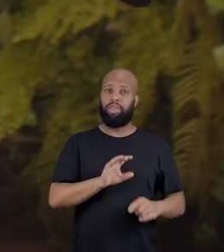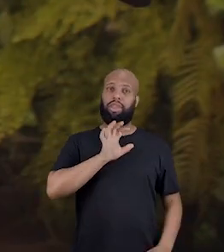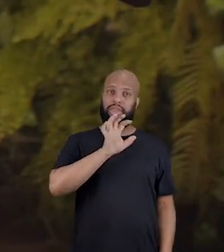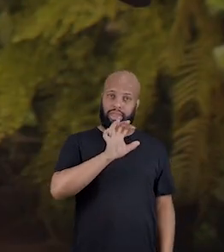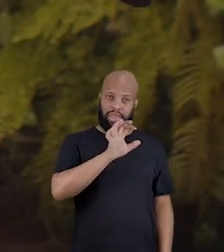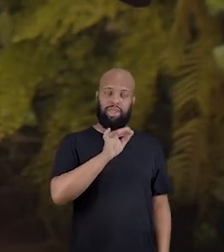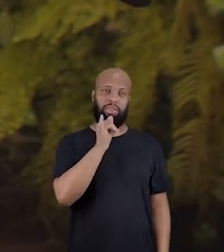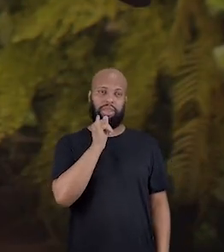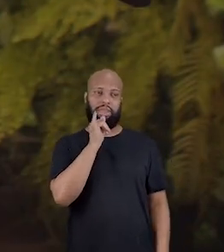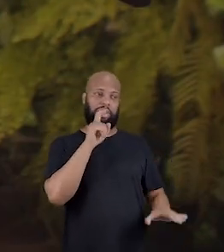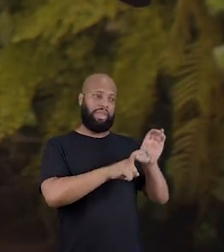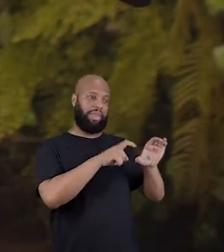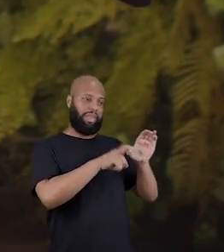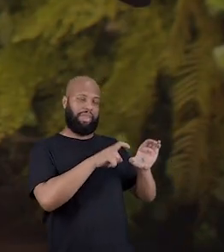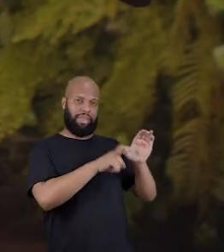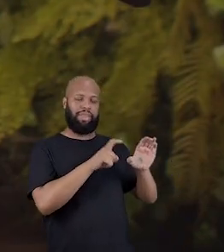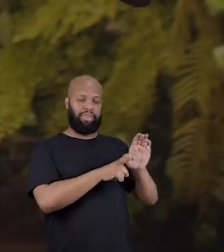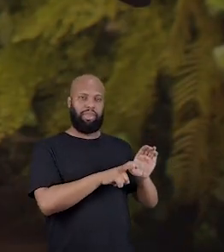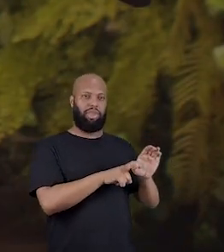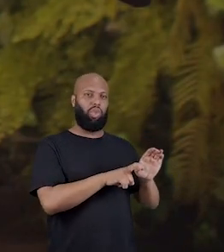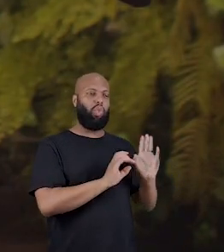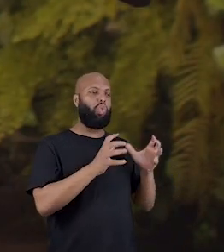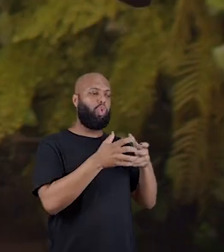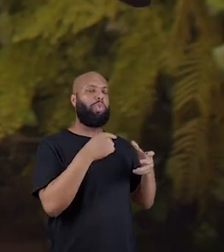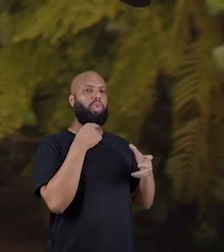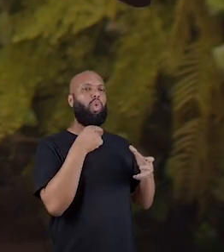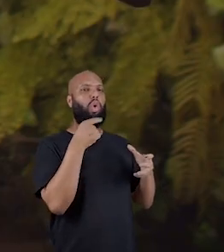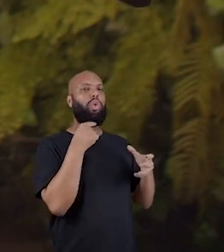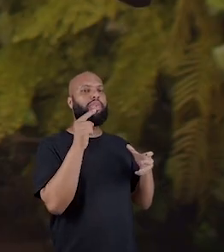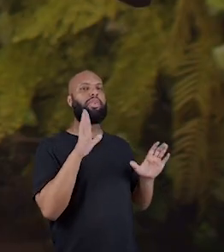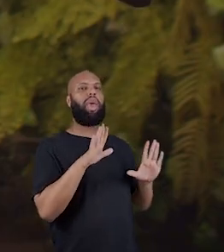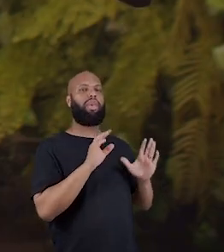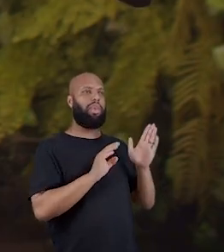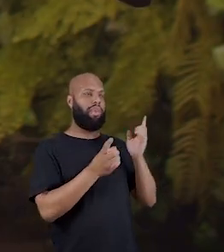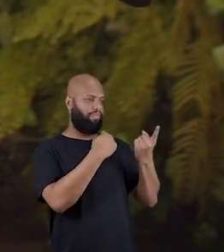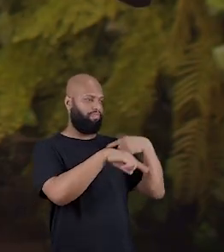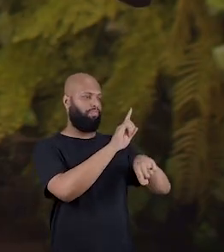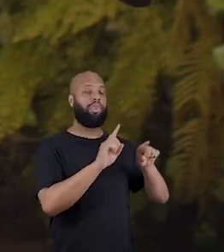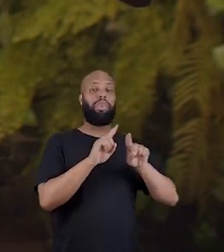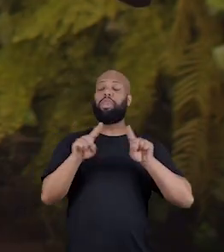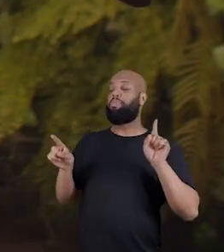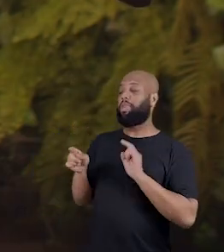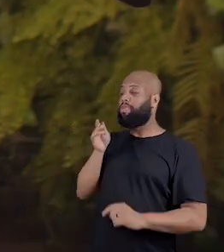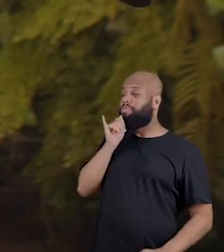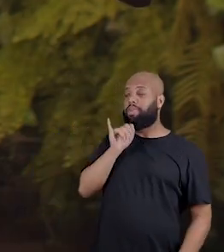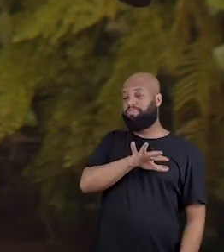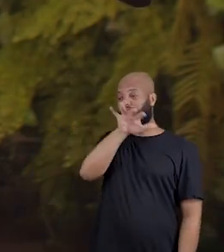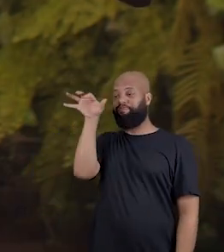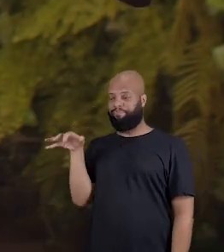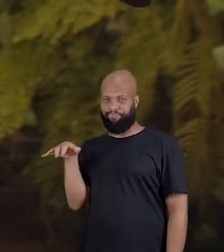controle, e esse teto baixo de fato, não deixar o time voar, né, o time além. Porém, o outro lado